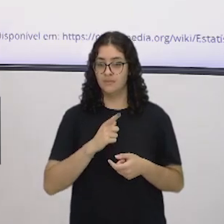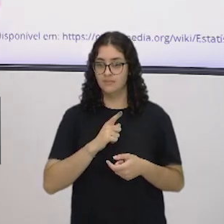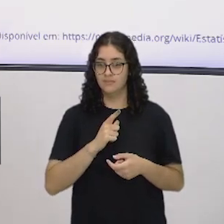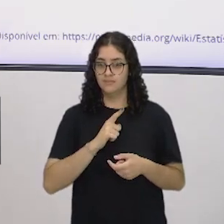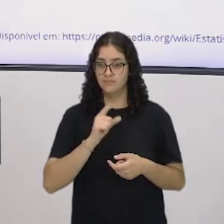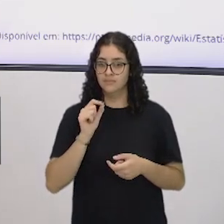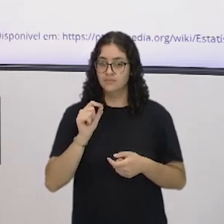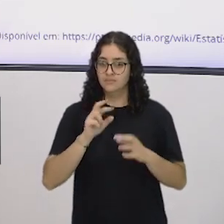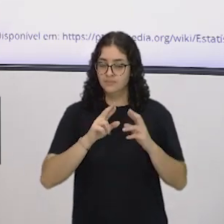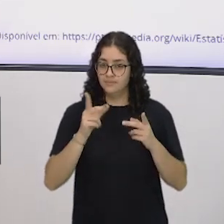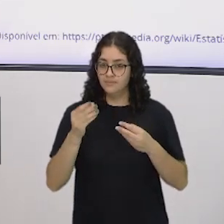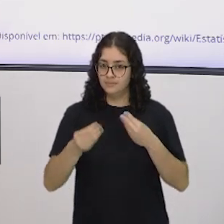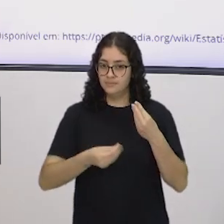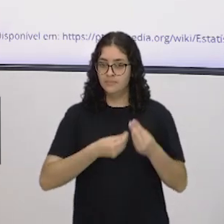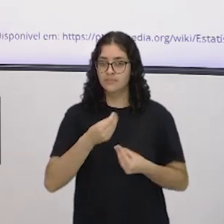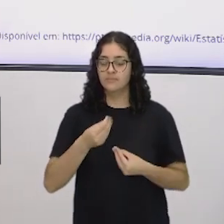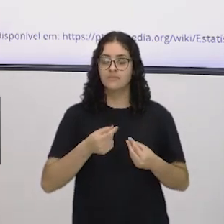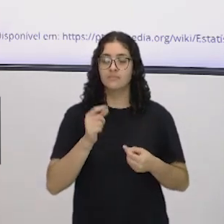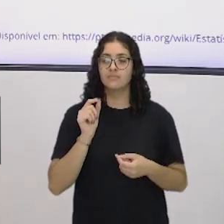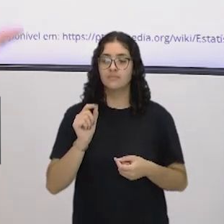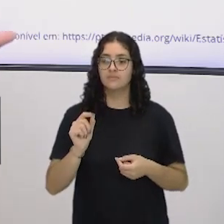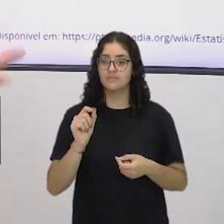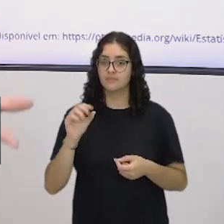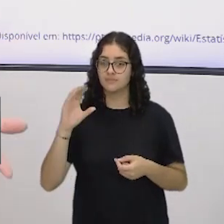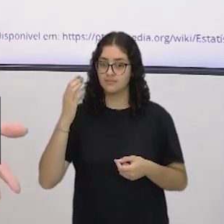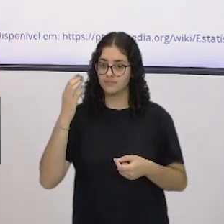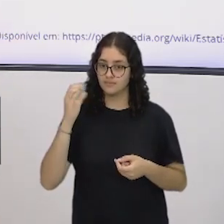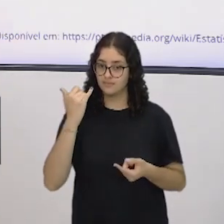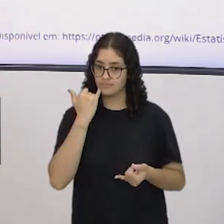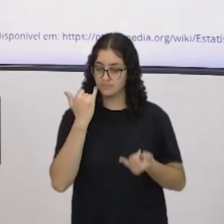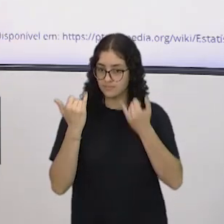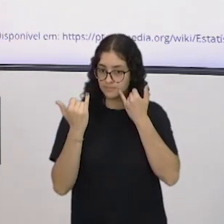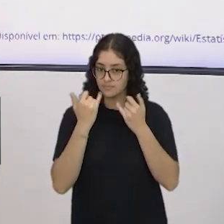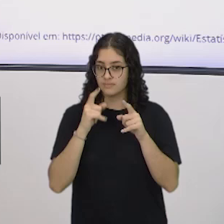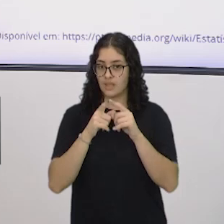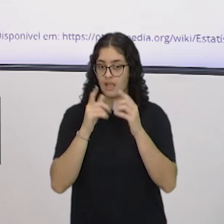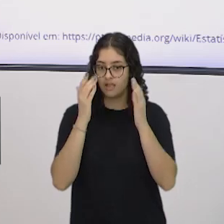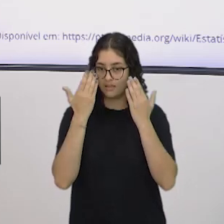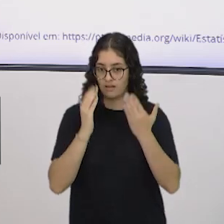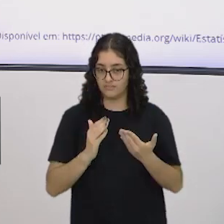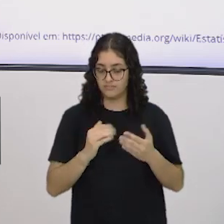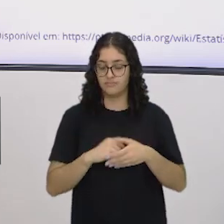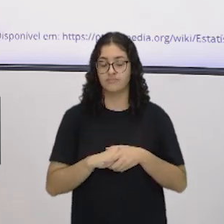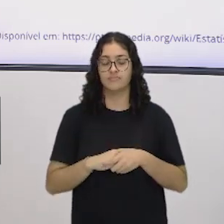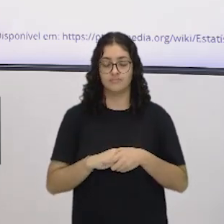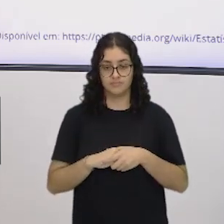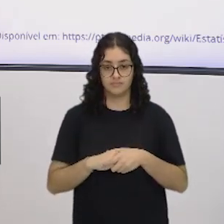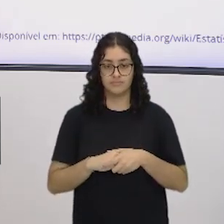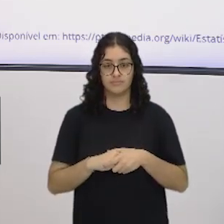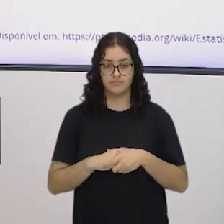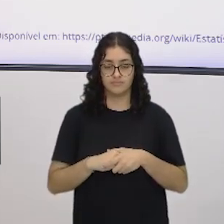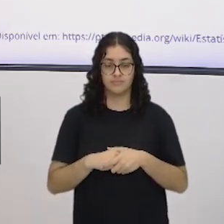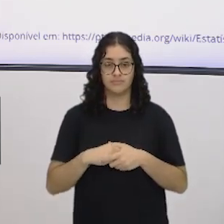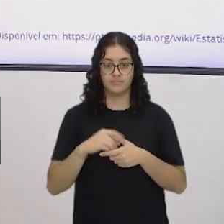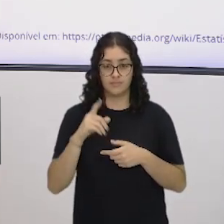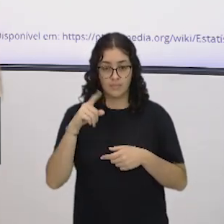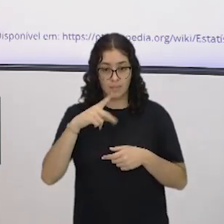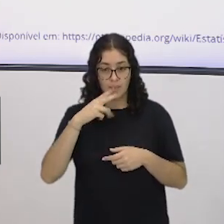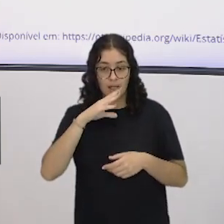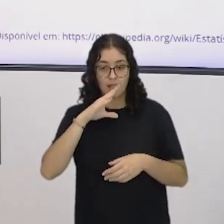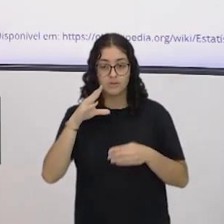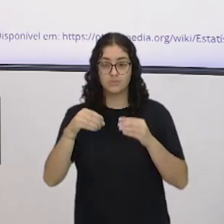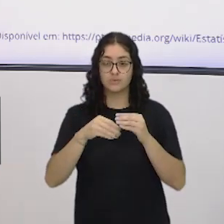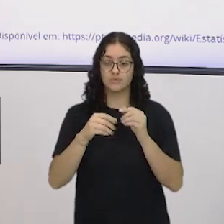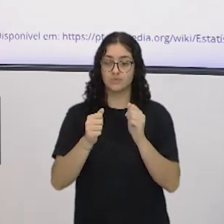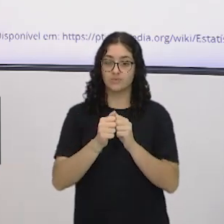para diferenciar o que seria a ciência de dados e a análise de dados. né? Então, a análise de dados é um subconjunto da